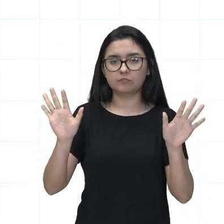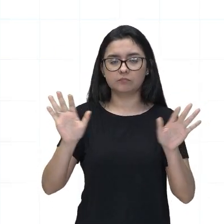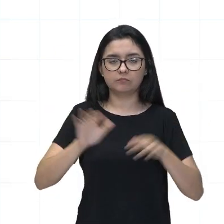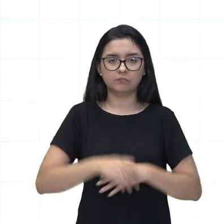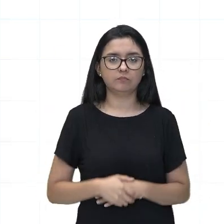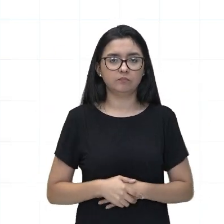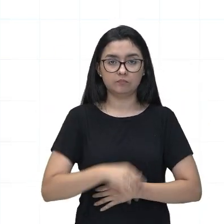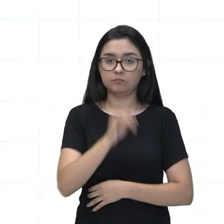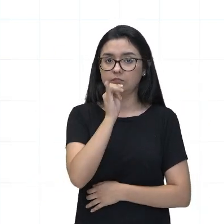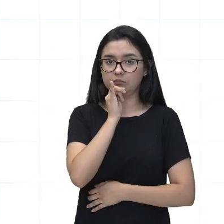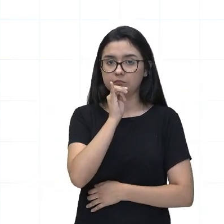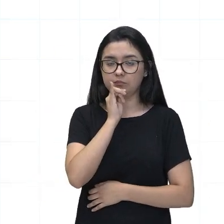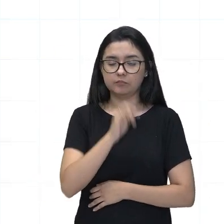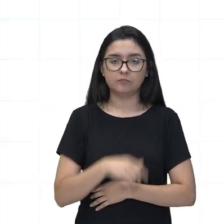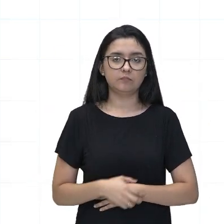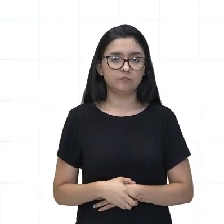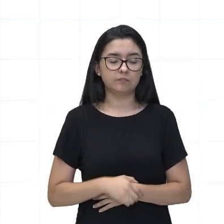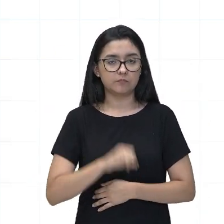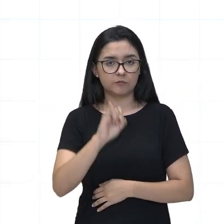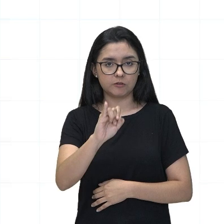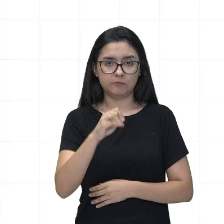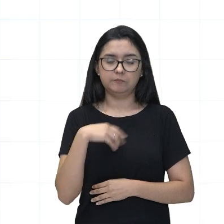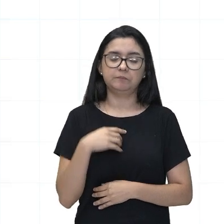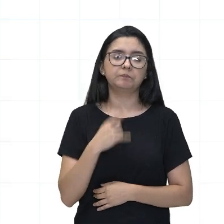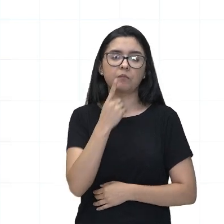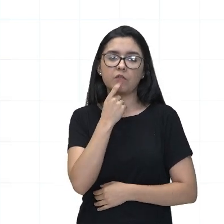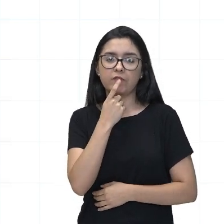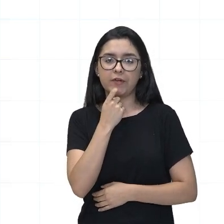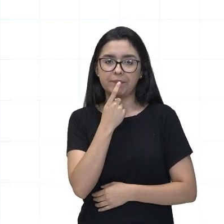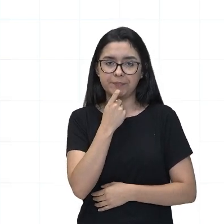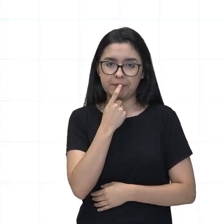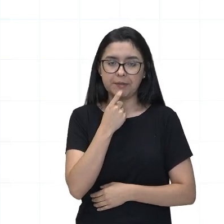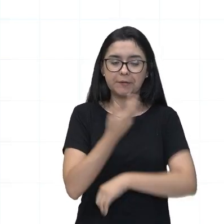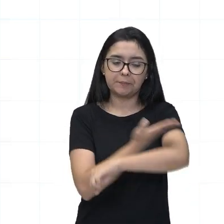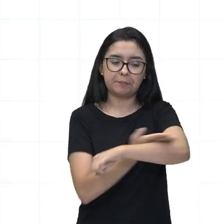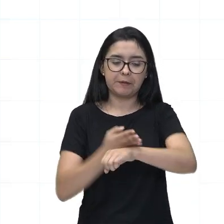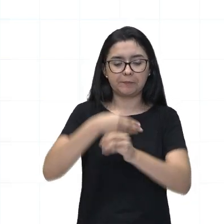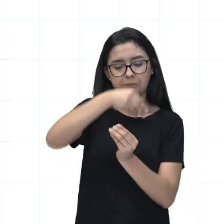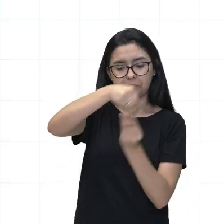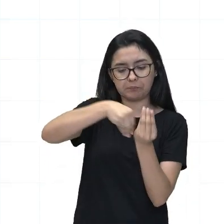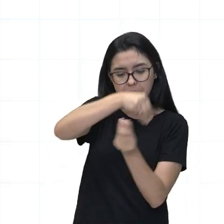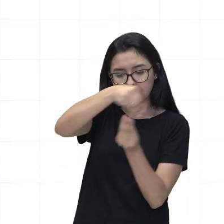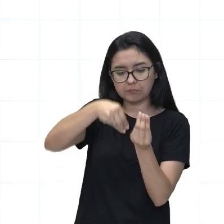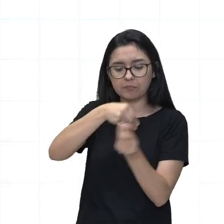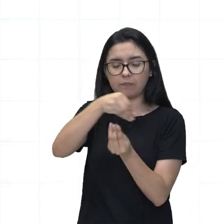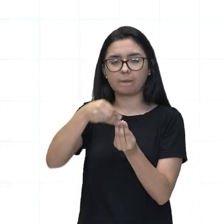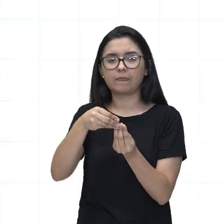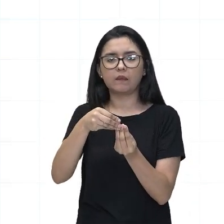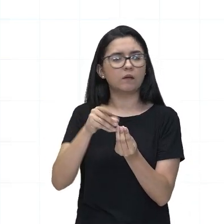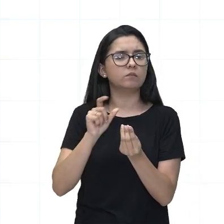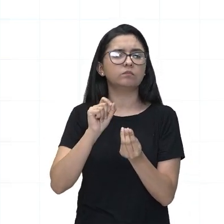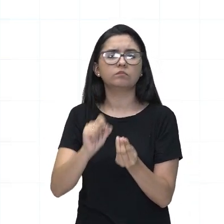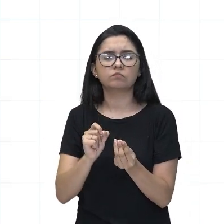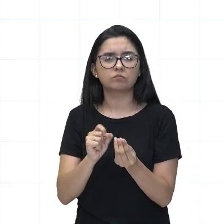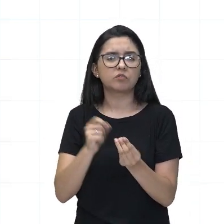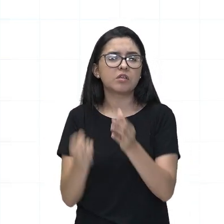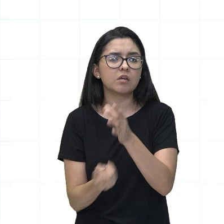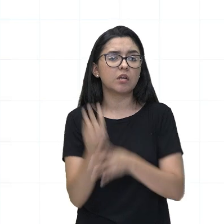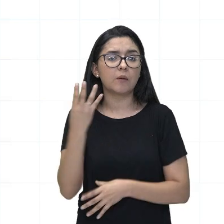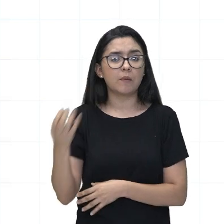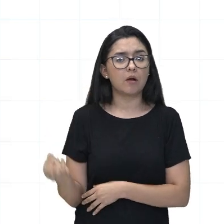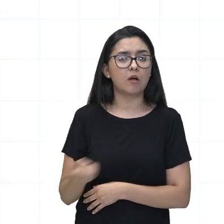Por exemplo, quando misturamos o vermelho e o branco, atingimos uma tonalidade mais